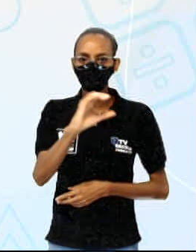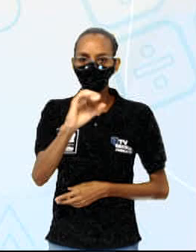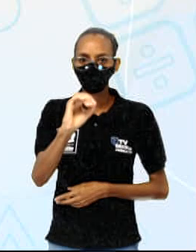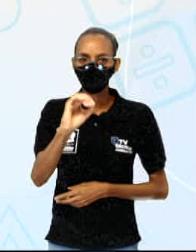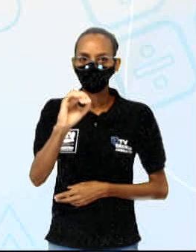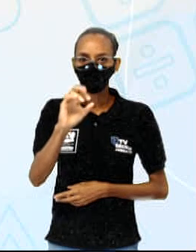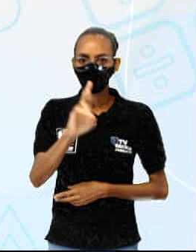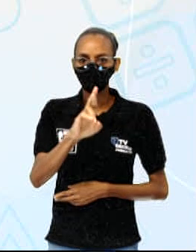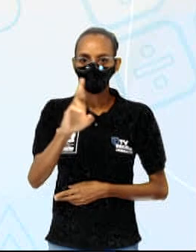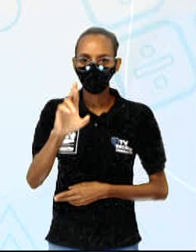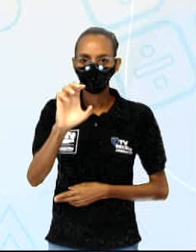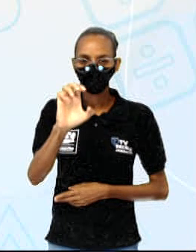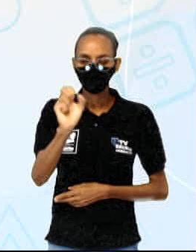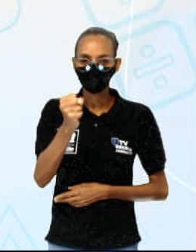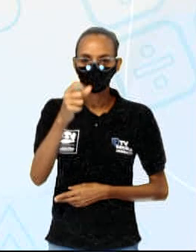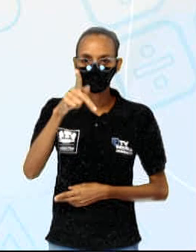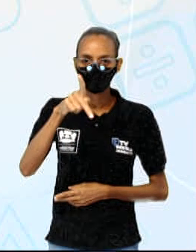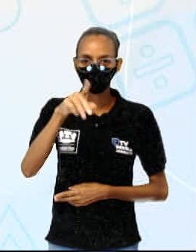correspondentes.